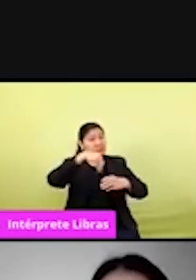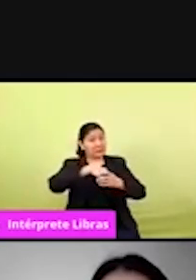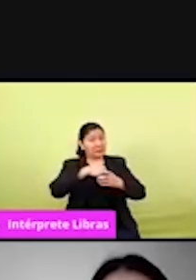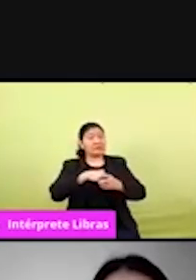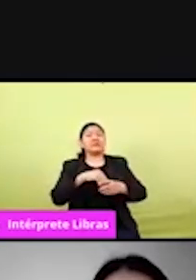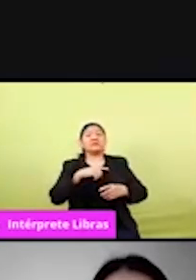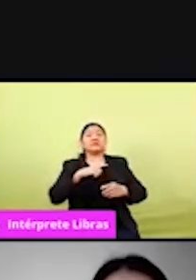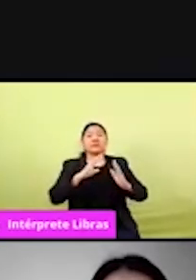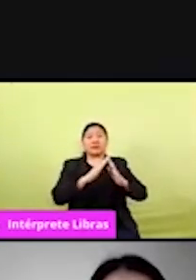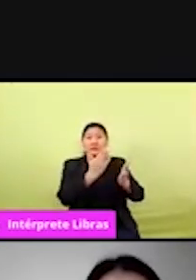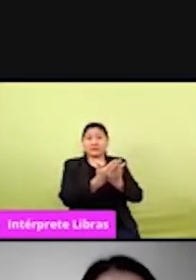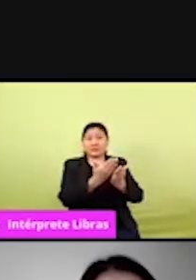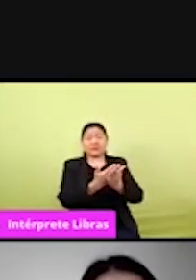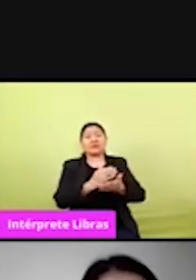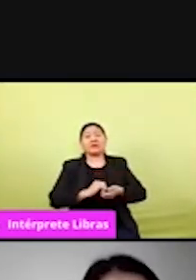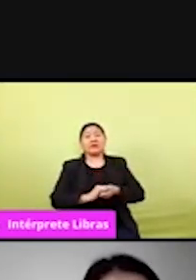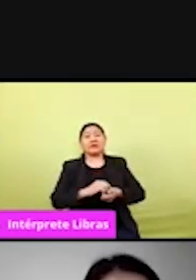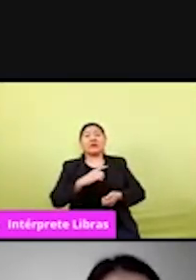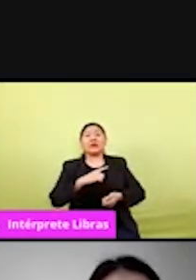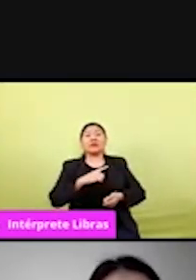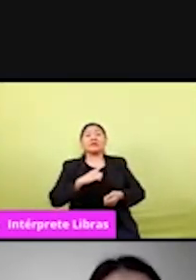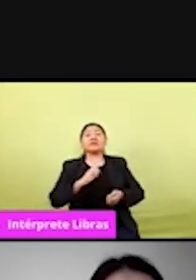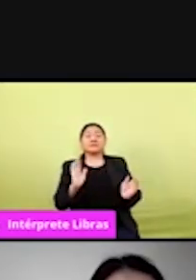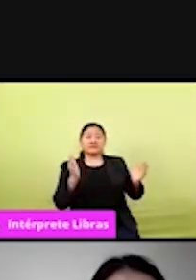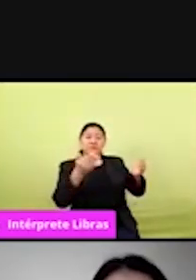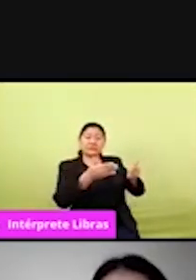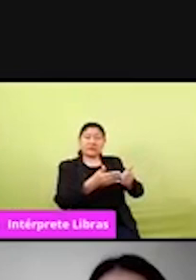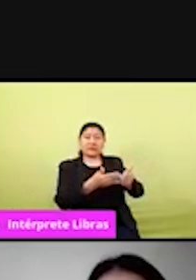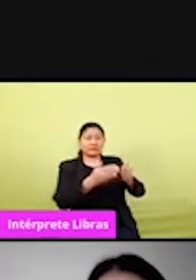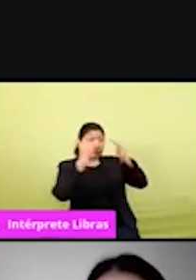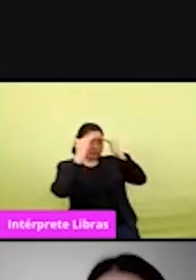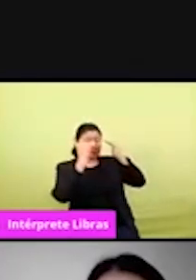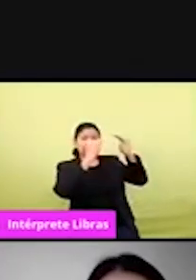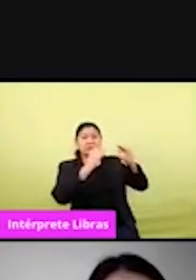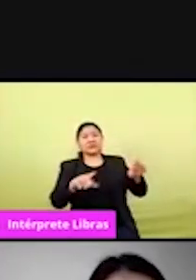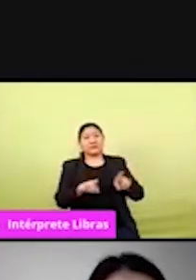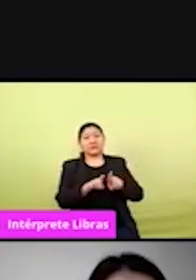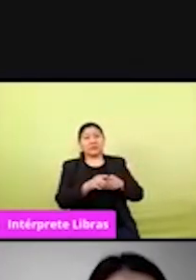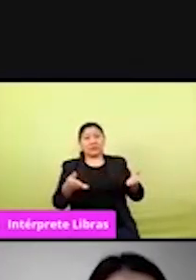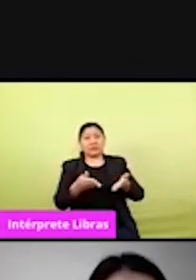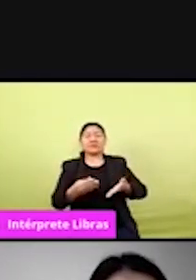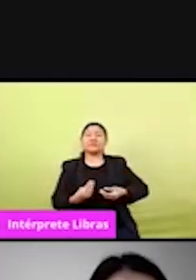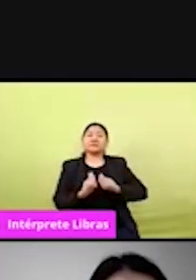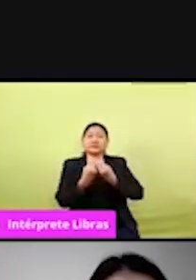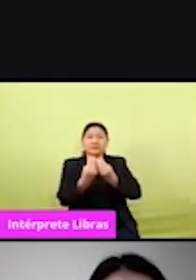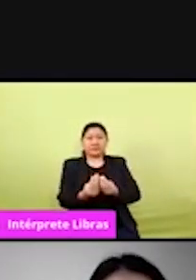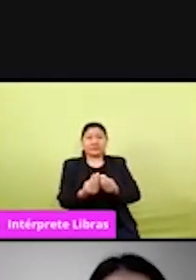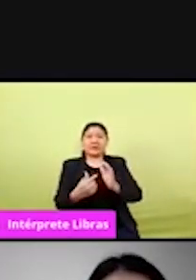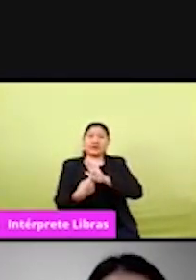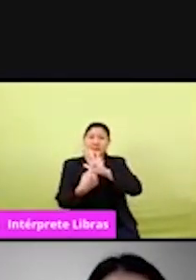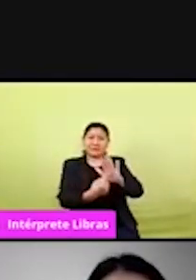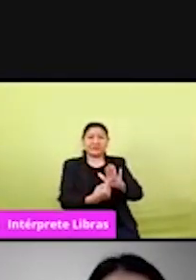6.126, ela tem que ser cumprida. Estamos aqui trazendo essa contribuição para vocês também. Espero que